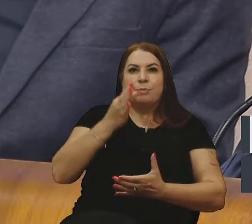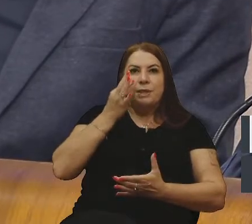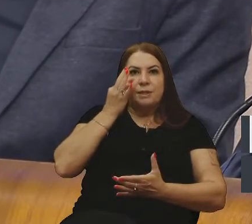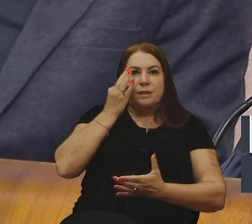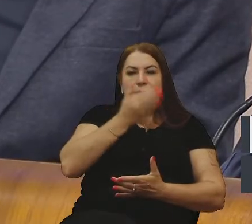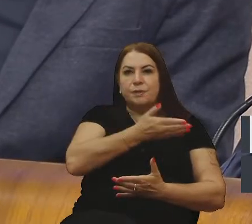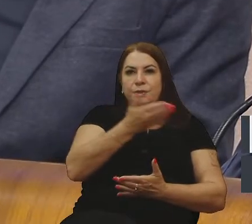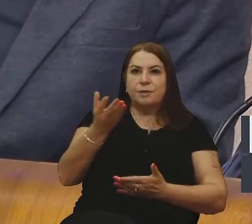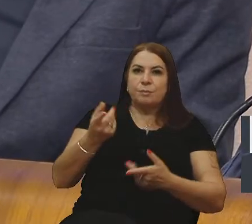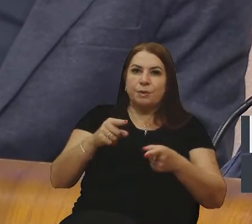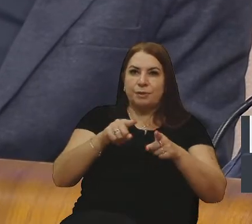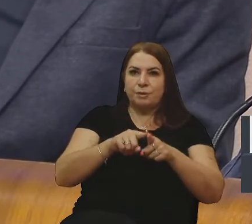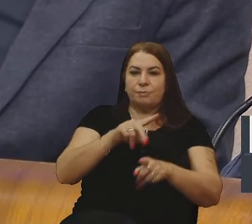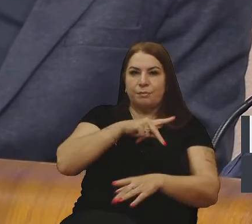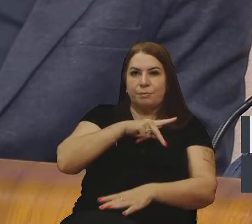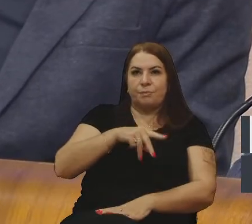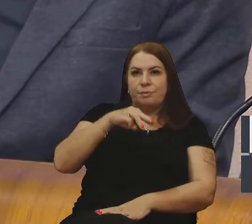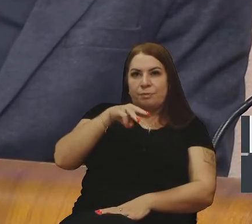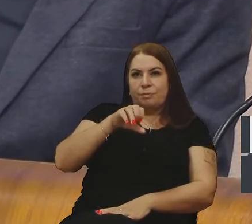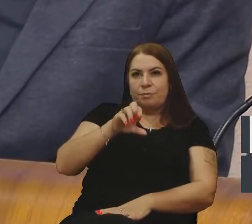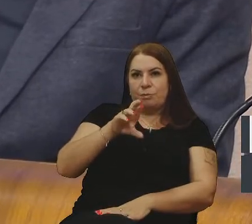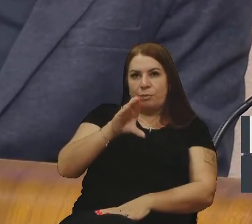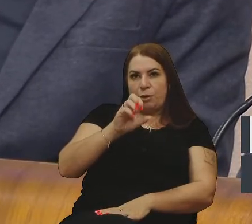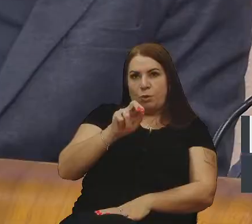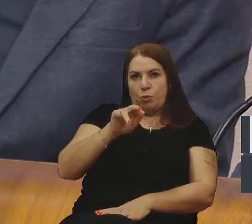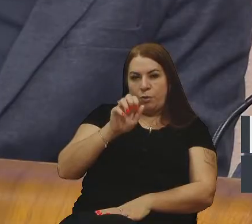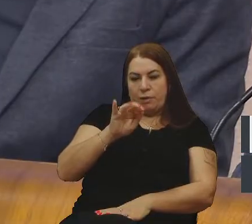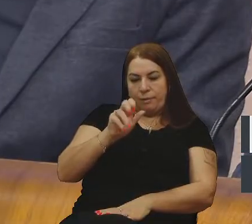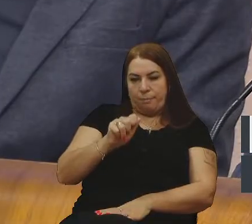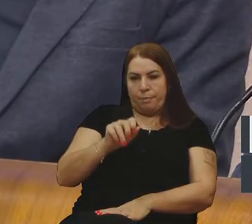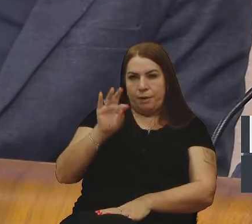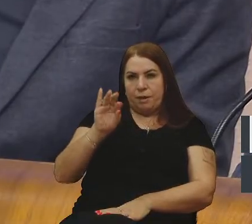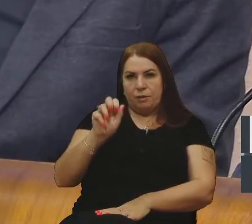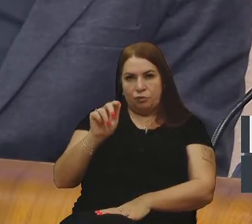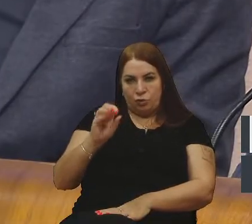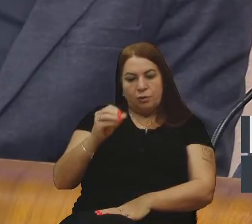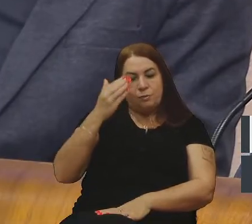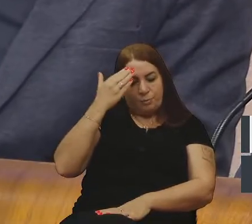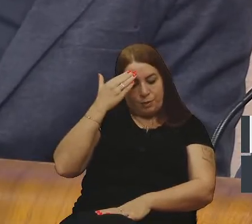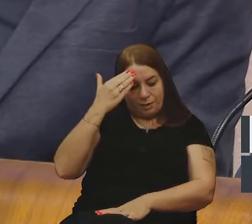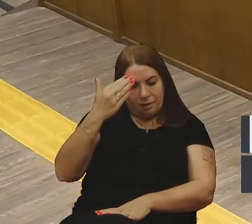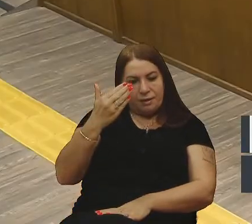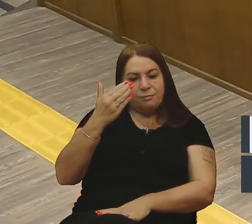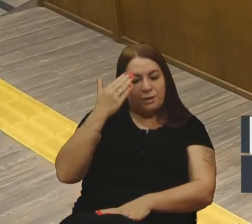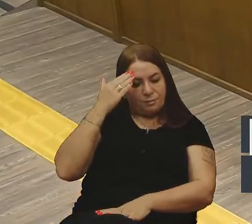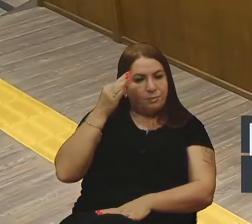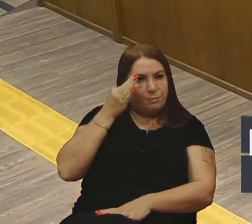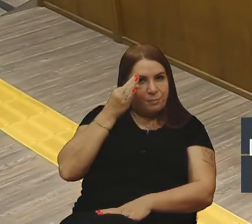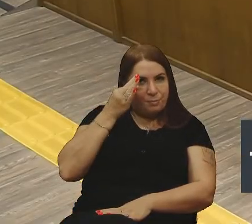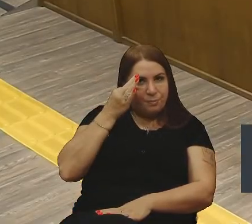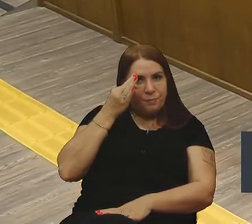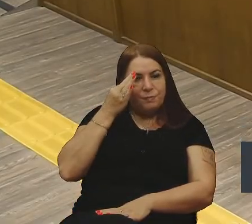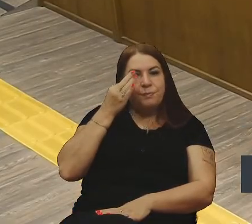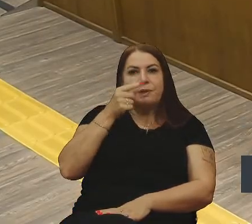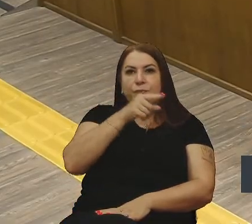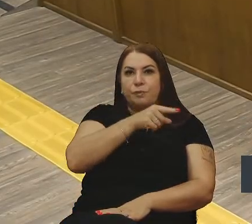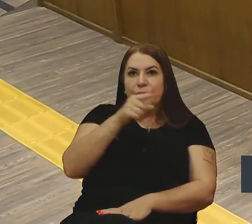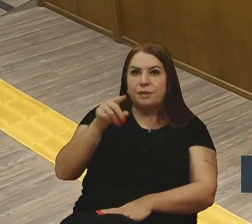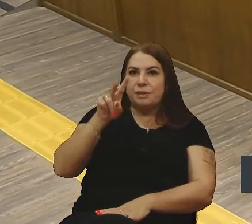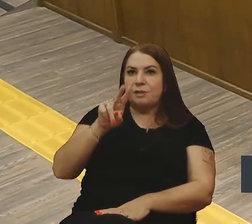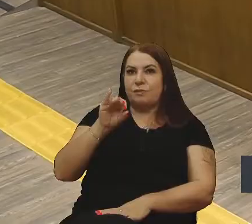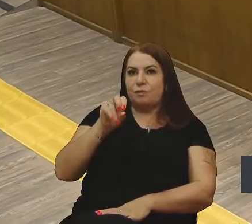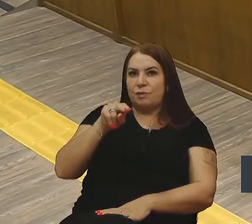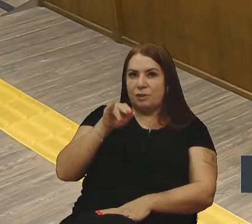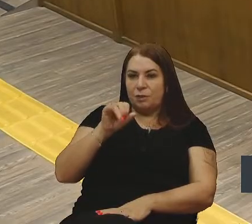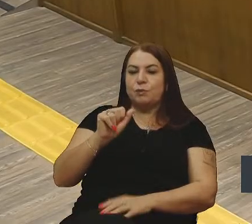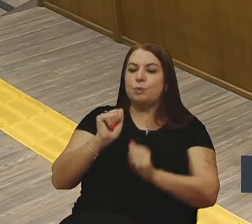nossos parceiros aqui. O presidente da Microempa, o Tiago. Obrigado, Tiago, pela tua presença. Você e o Vinícius, que sempre estiveram